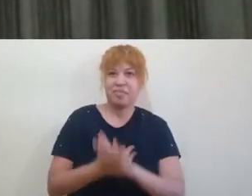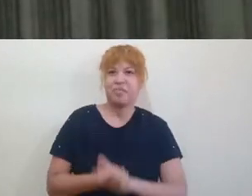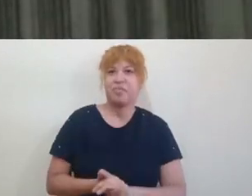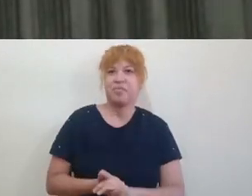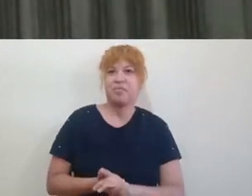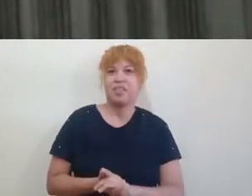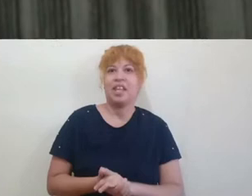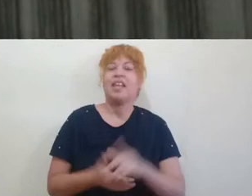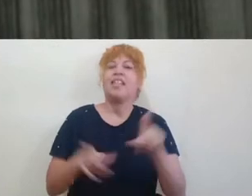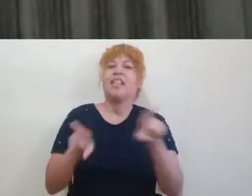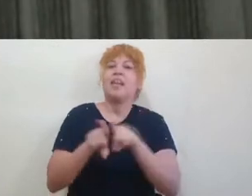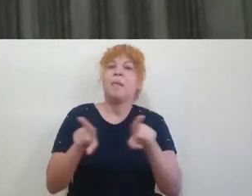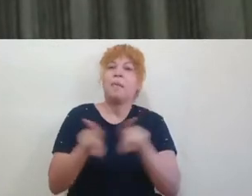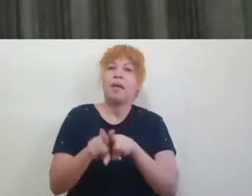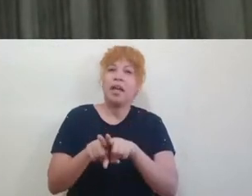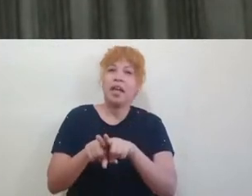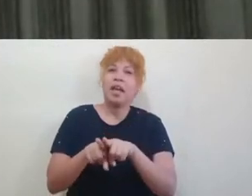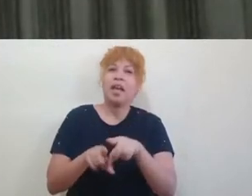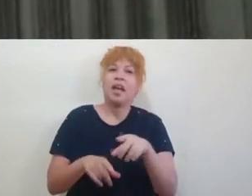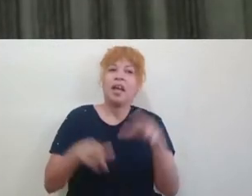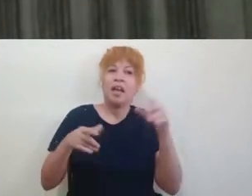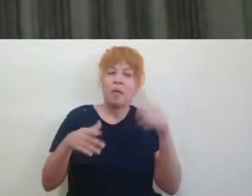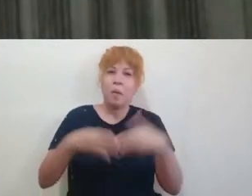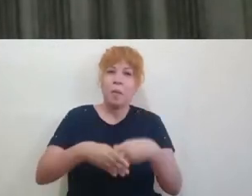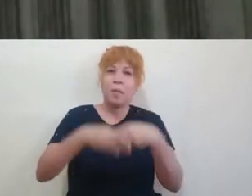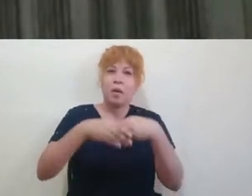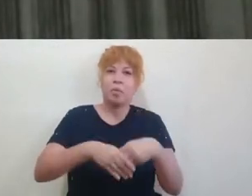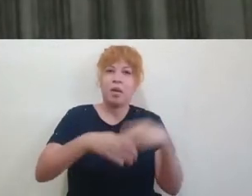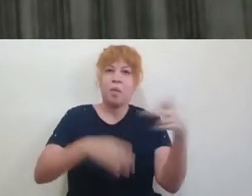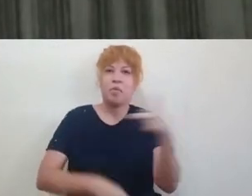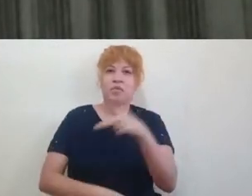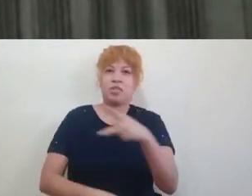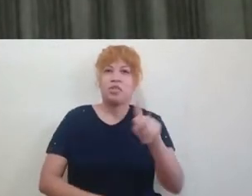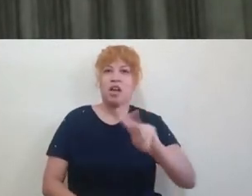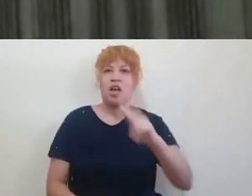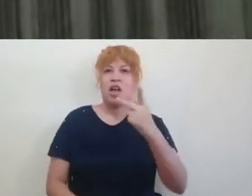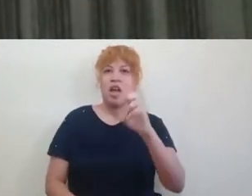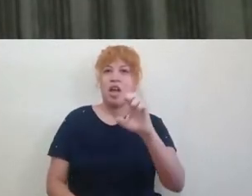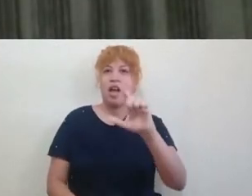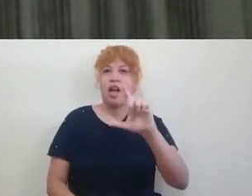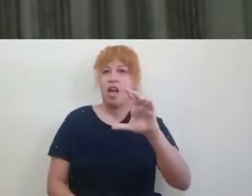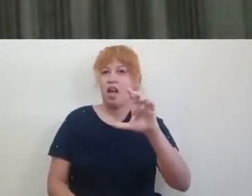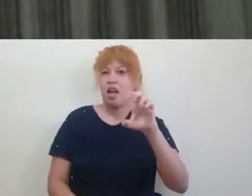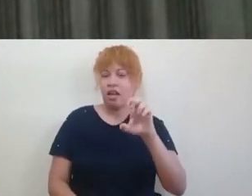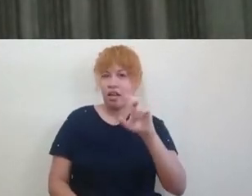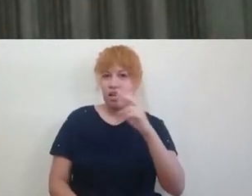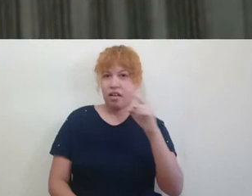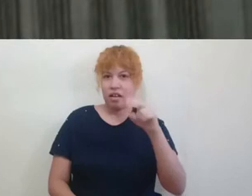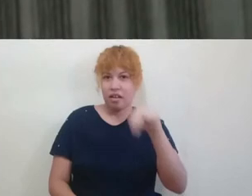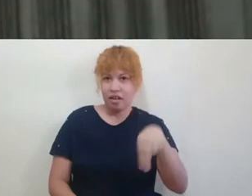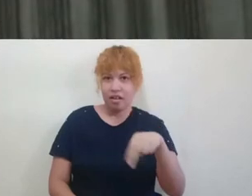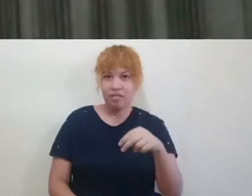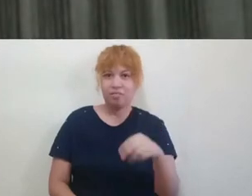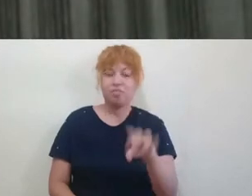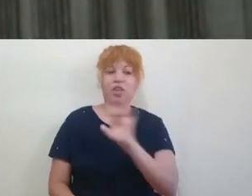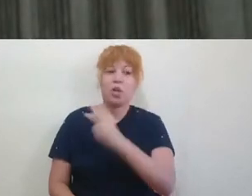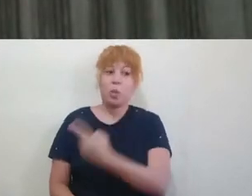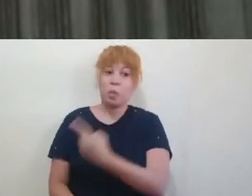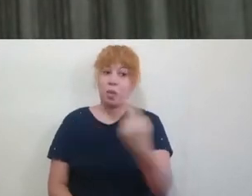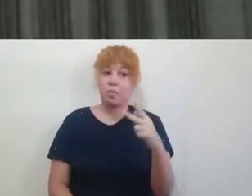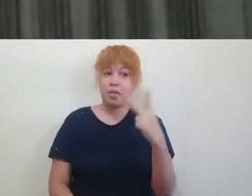professor Vicente de Paulo Silva, coordenador do curso de Engenharia Ambiental, em nome do qual saúdo os